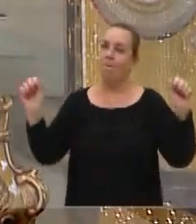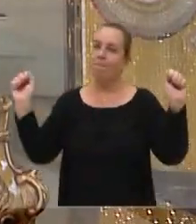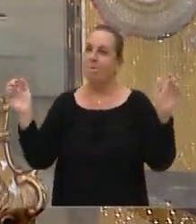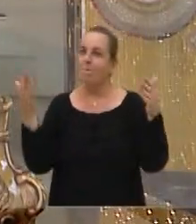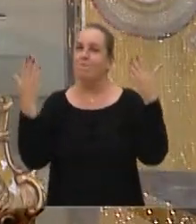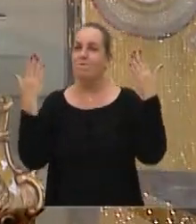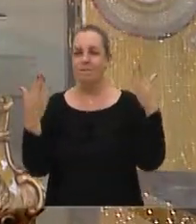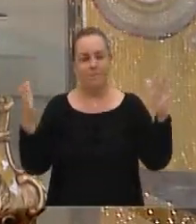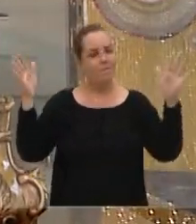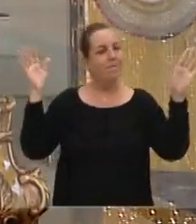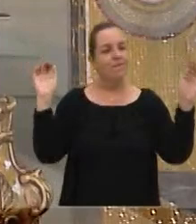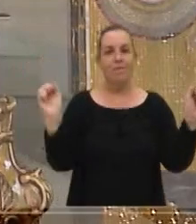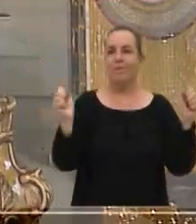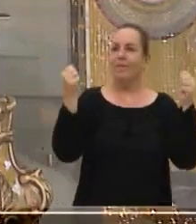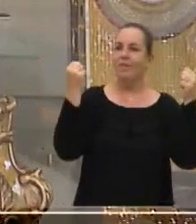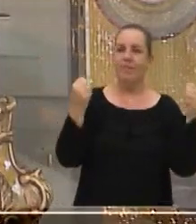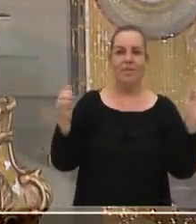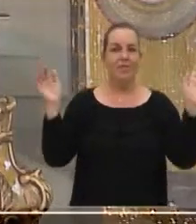aleluia,